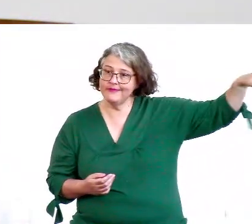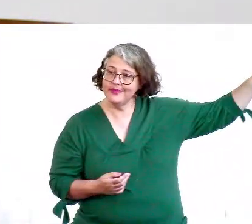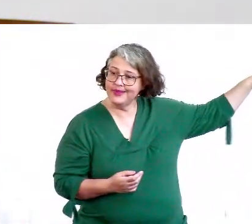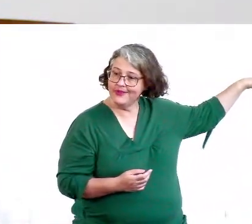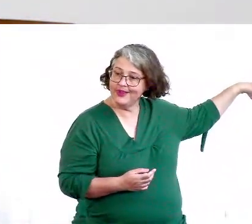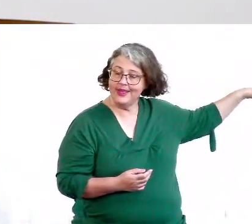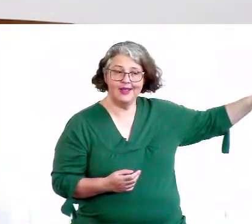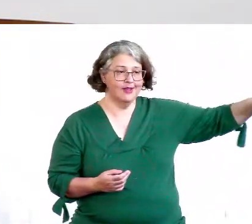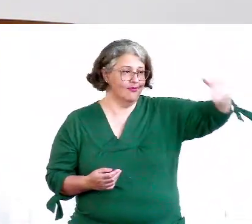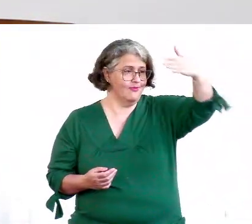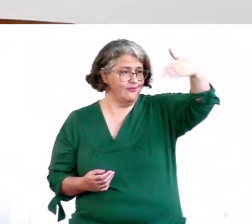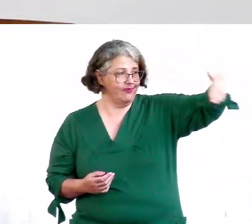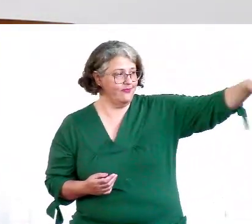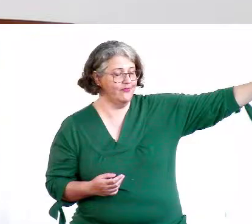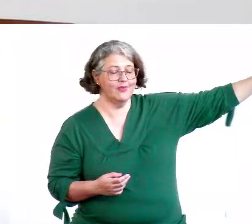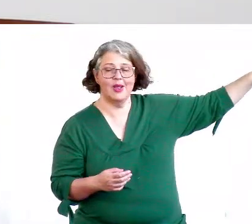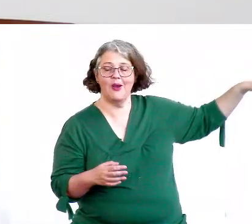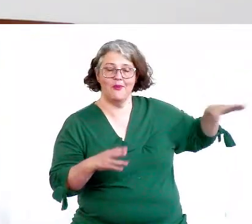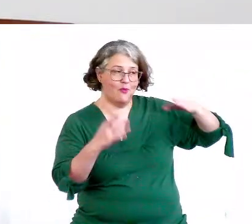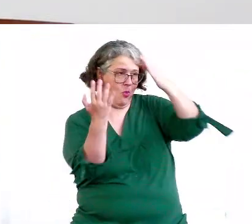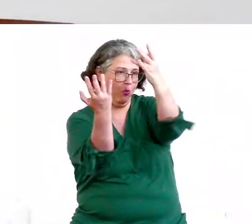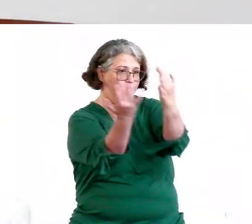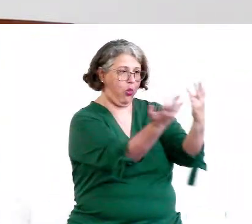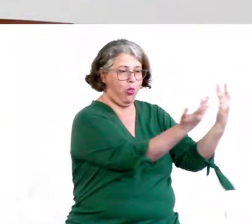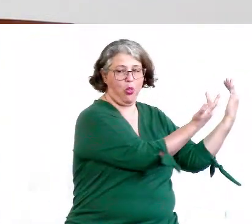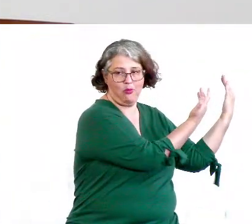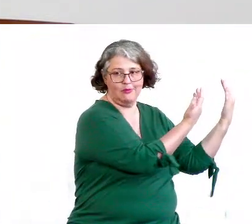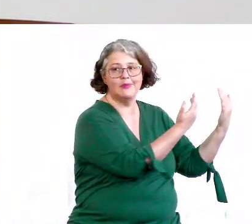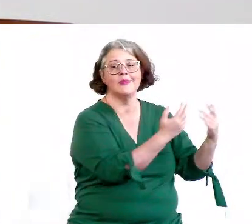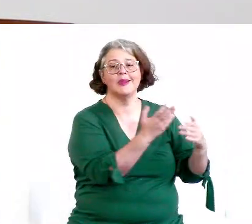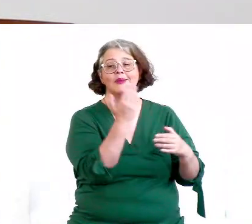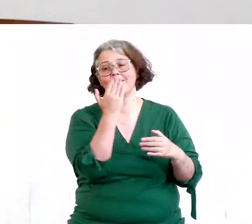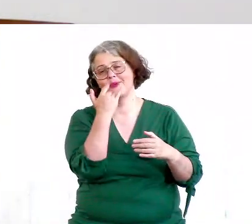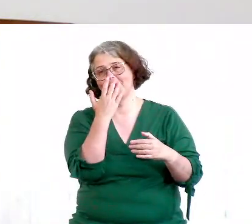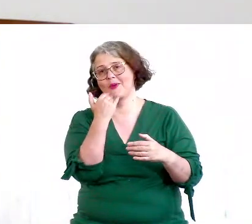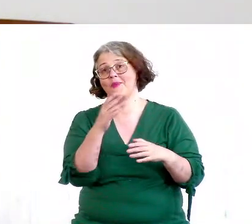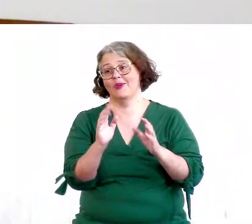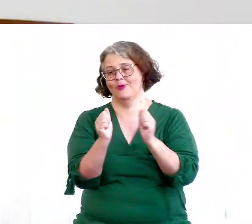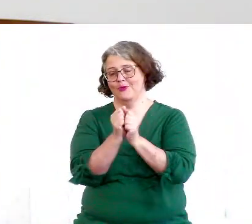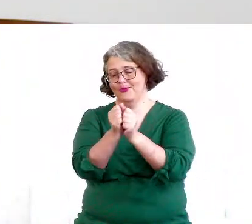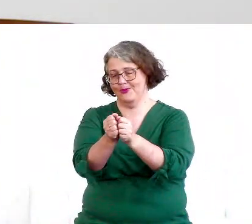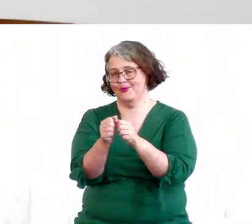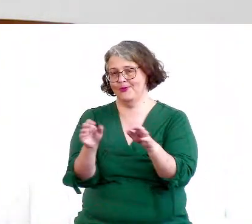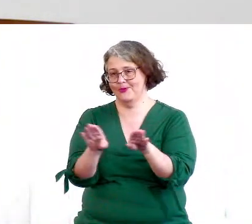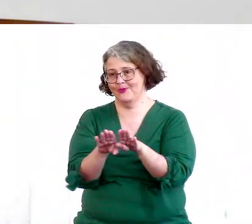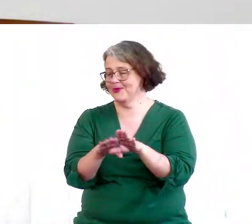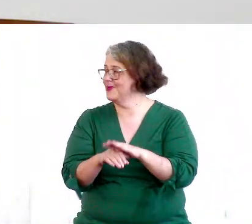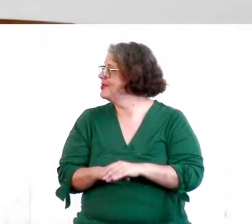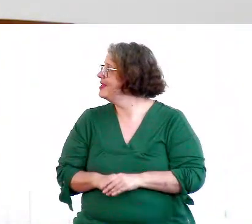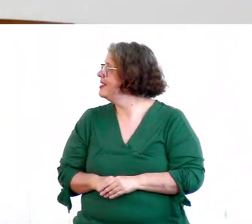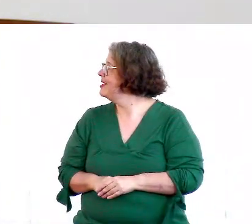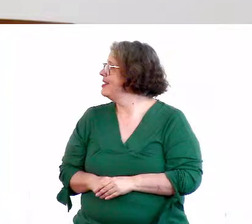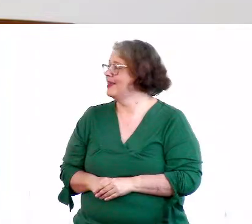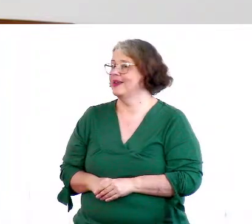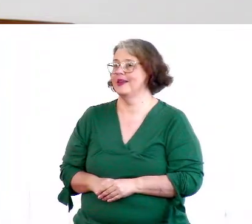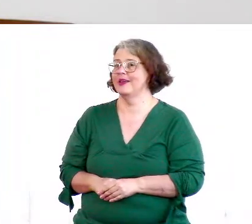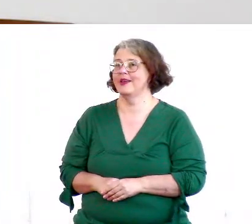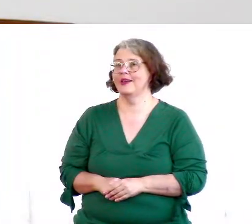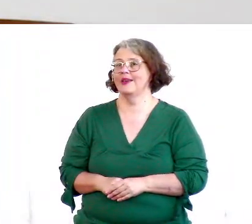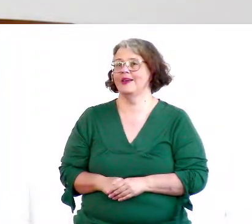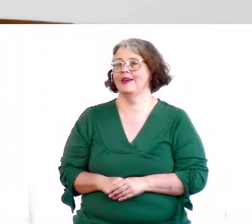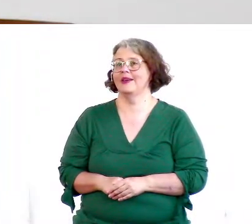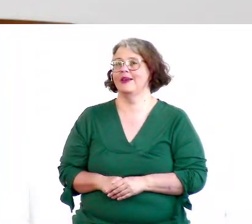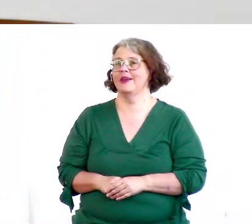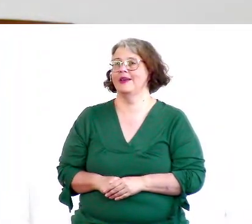aqui à lateral, e nós vamos almoçar um excelente frango à parmegiana hoje. Acertei, caros da cozinha? É